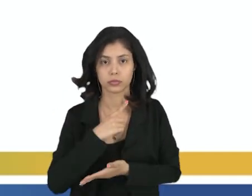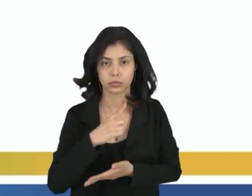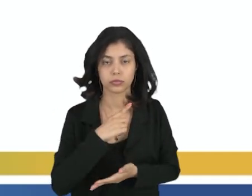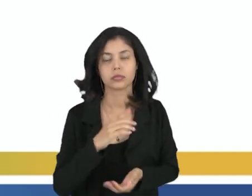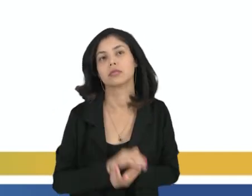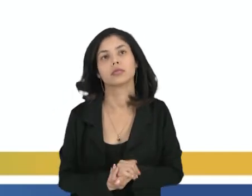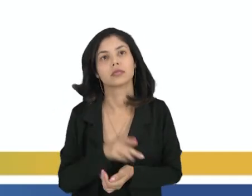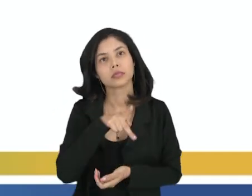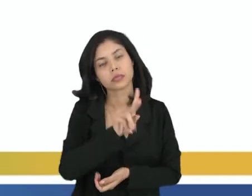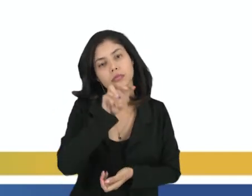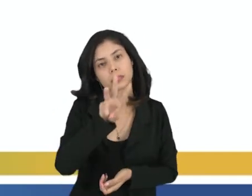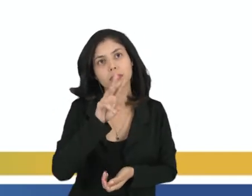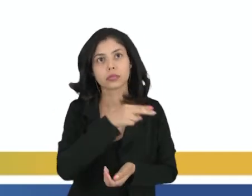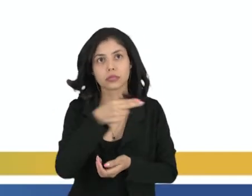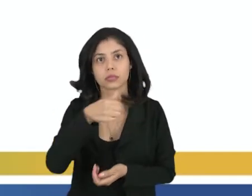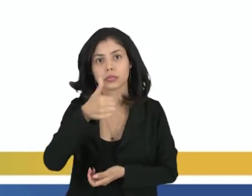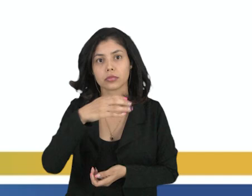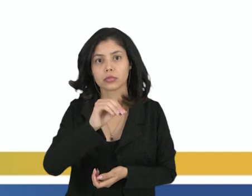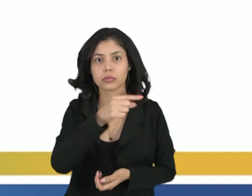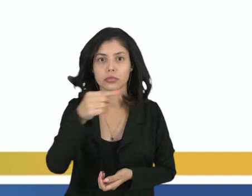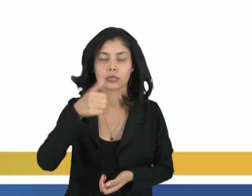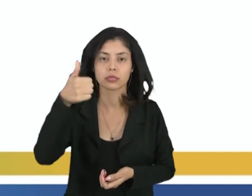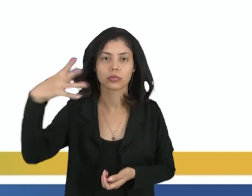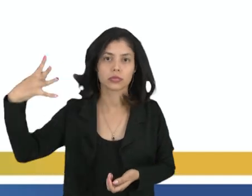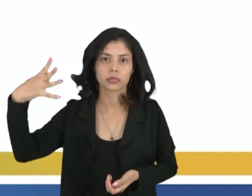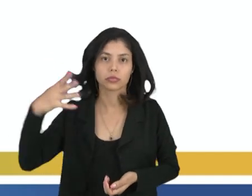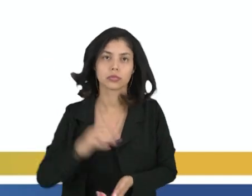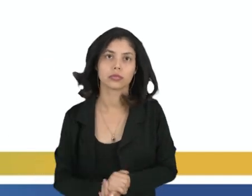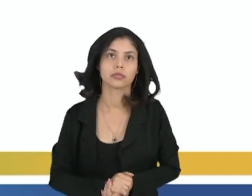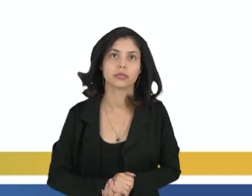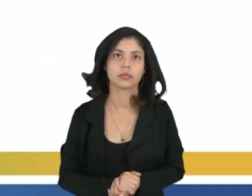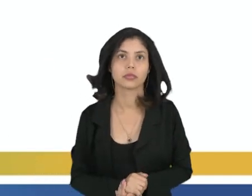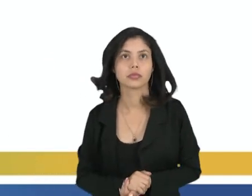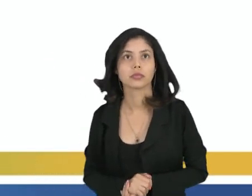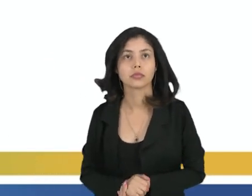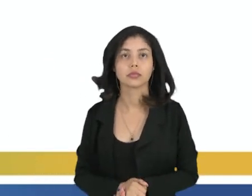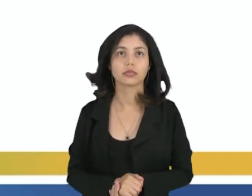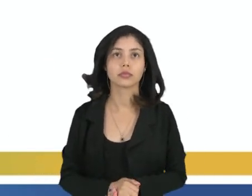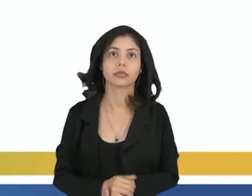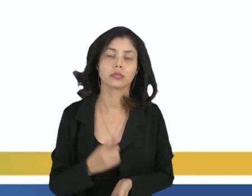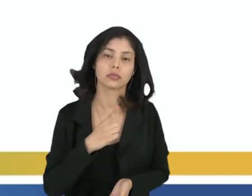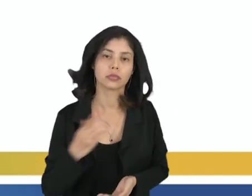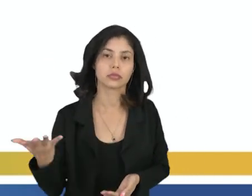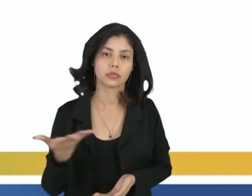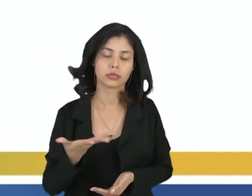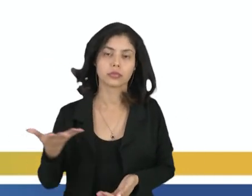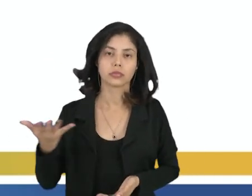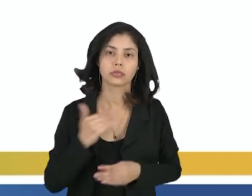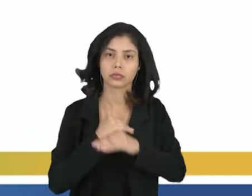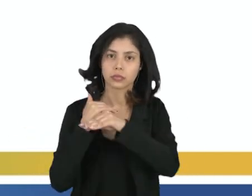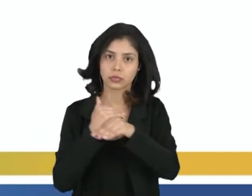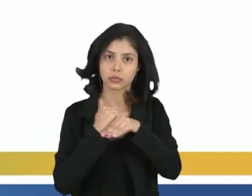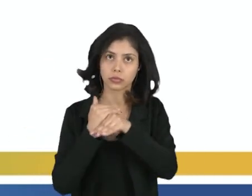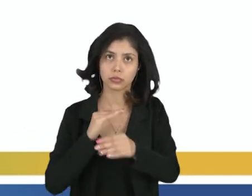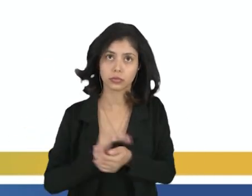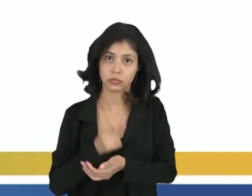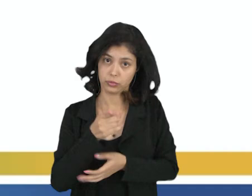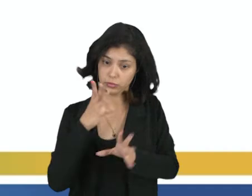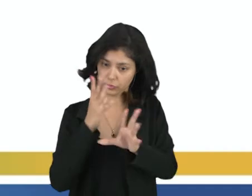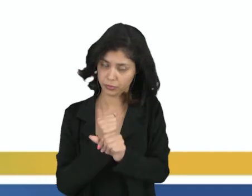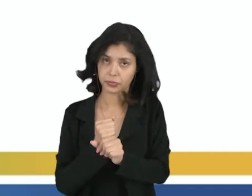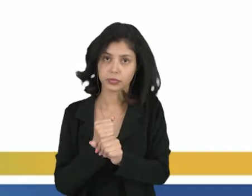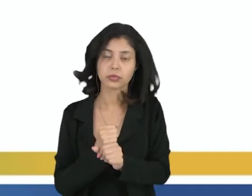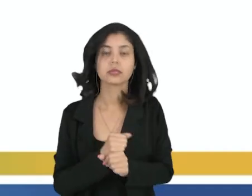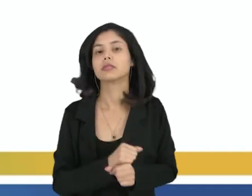que Kw é igual a 10 elevado a menos 14. Então, aqui nós temos as bases iguais e aí você